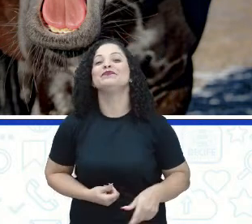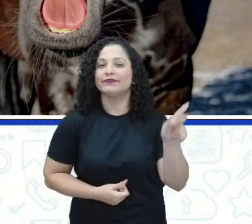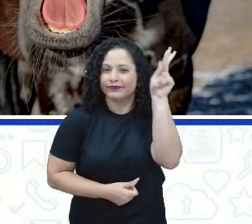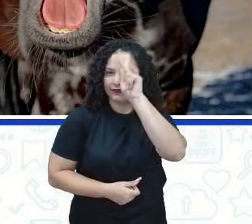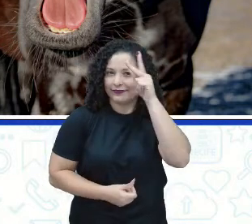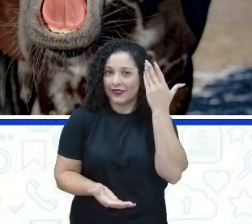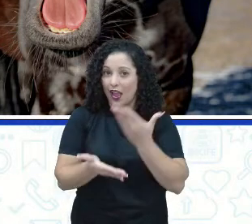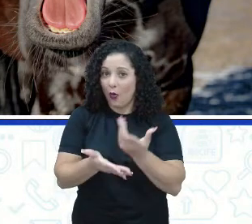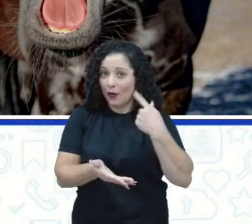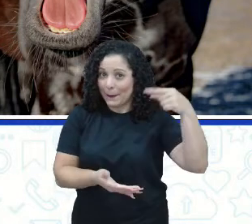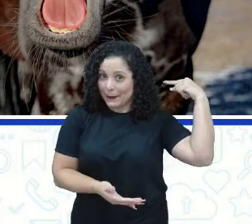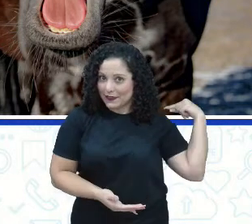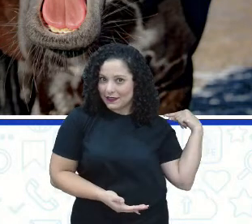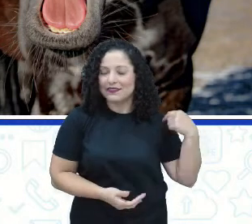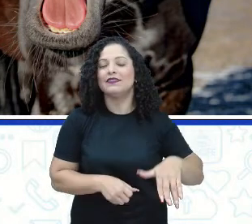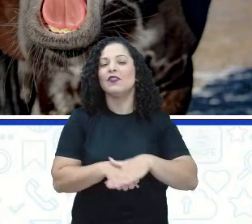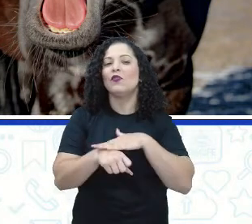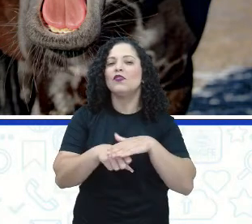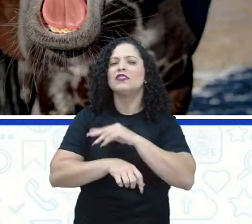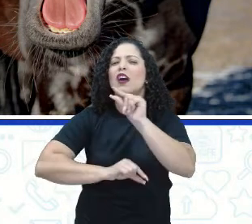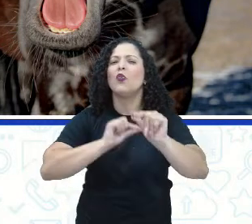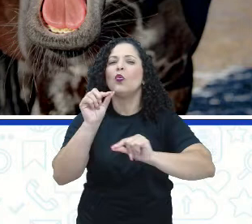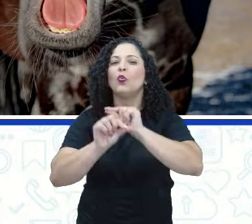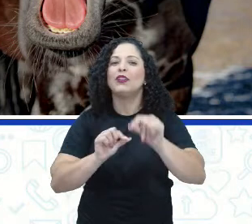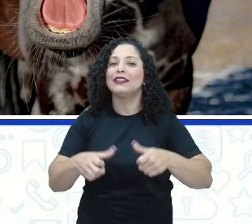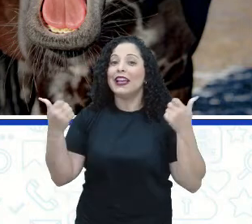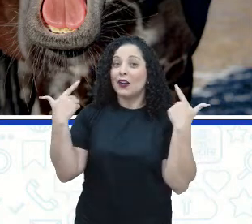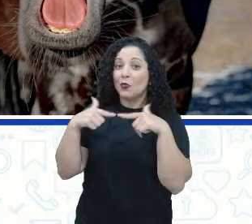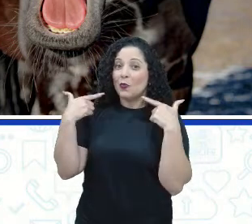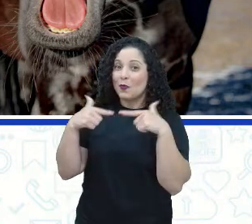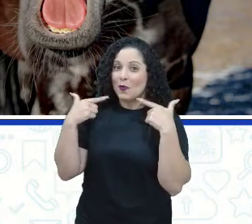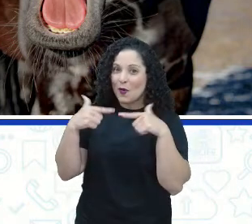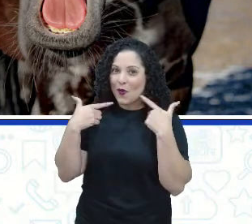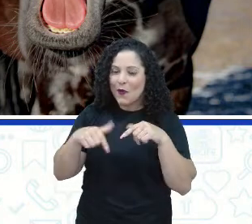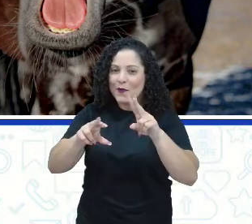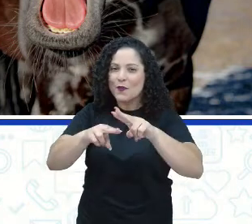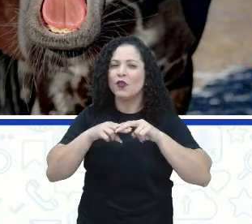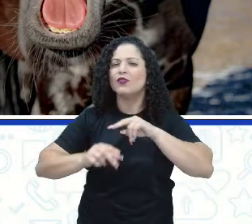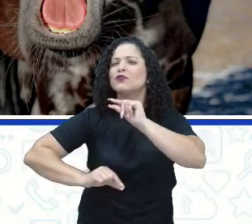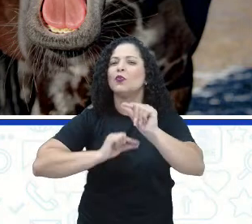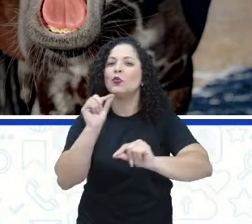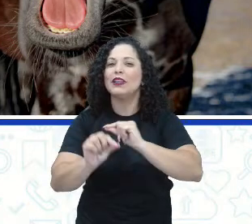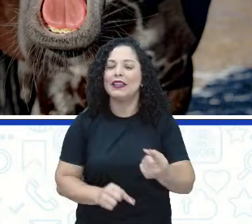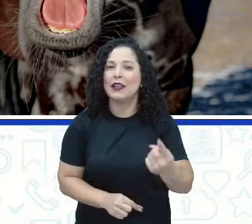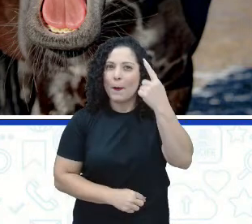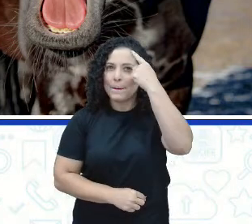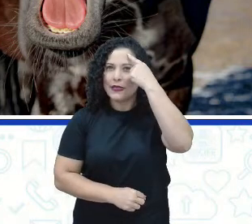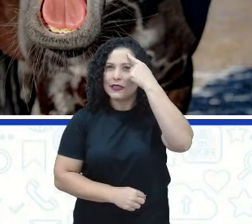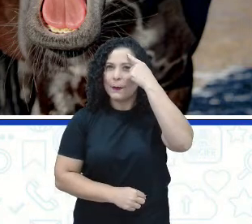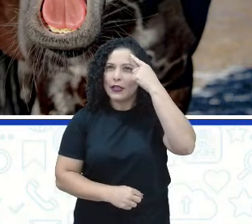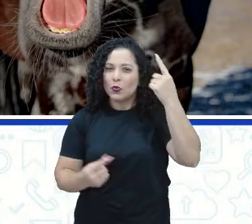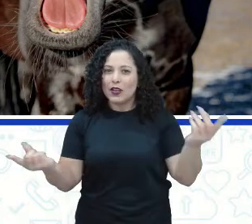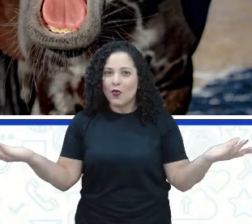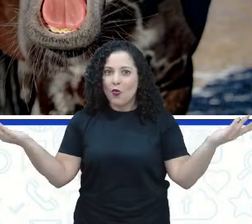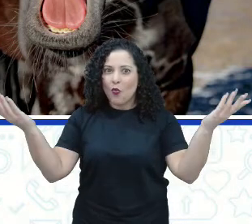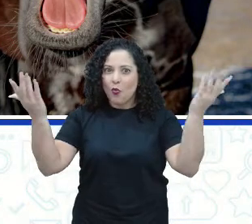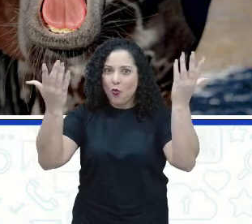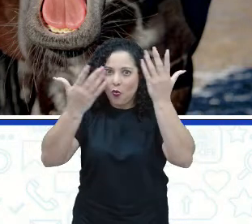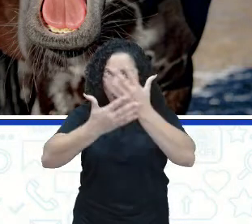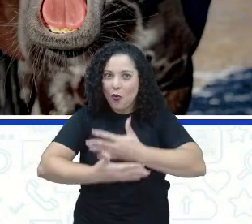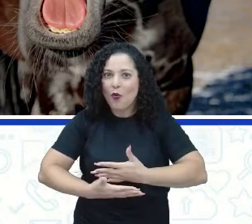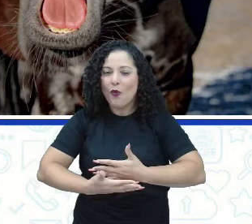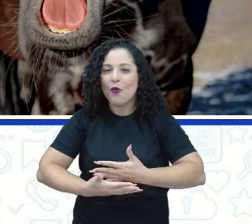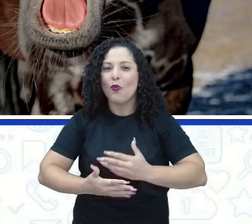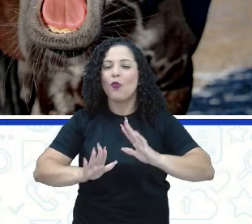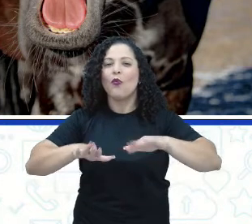passada a gente conversou um pouco que o humor, ele surge justamente pela ruptura do pensamento linear? Então, quando a gente